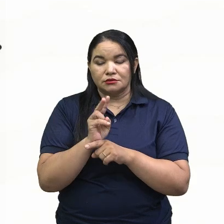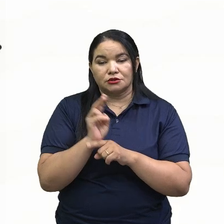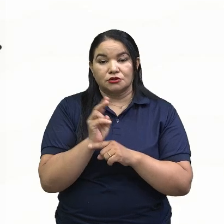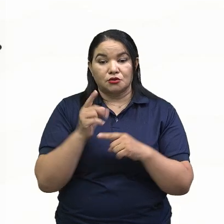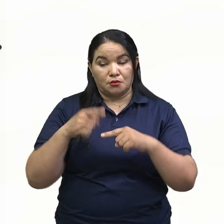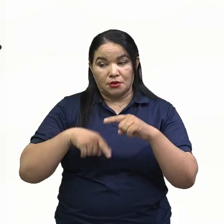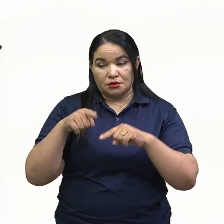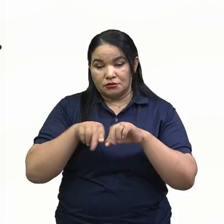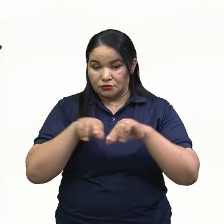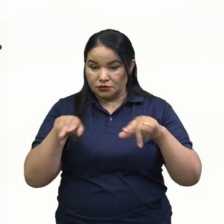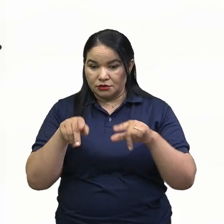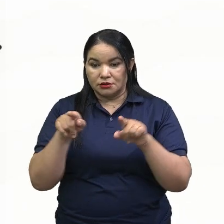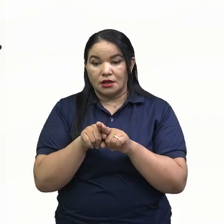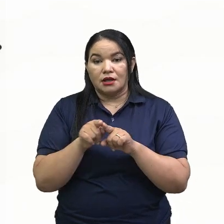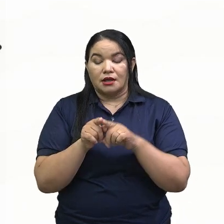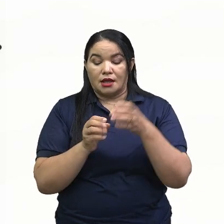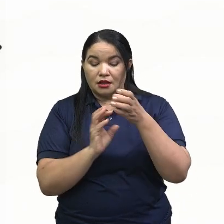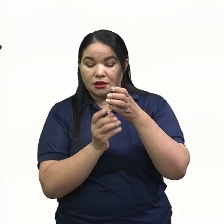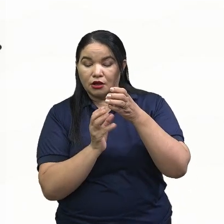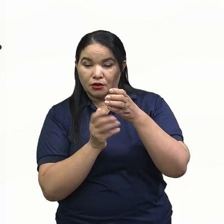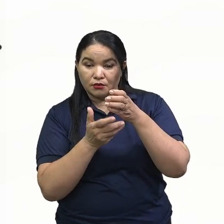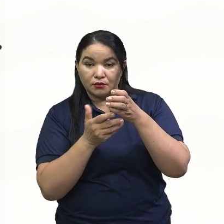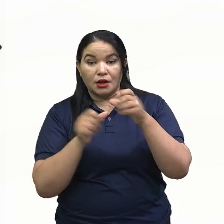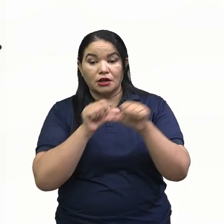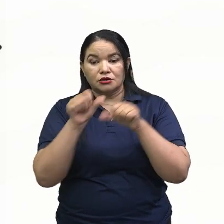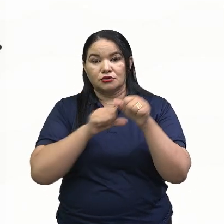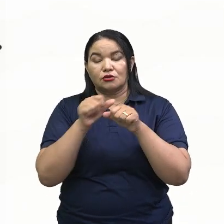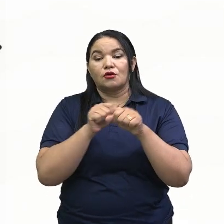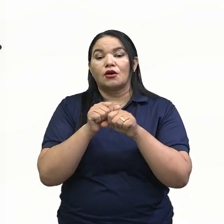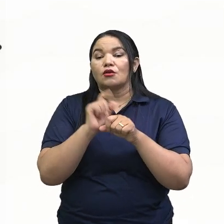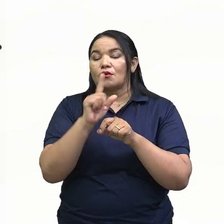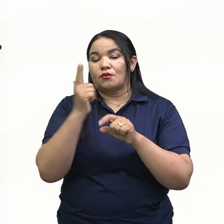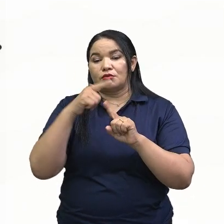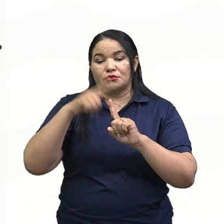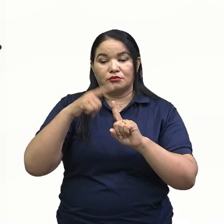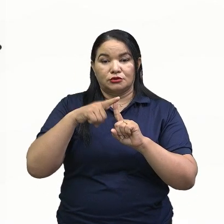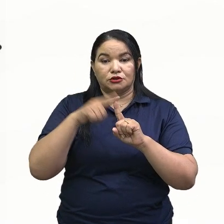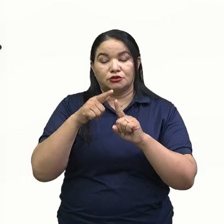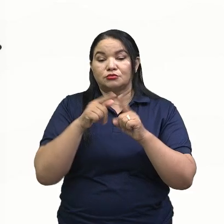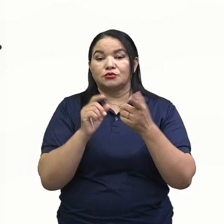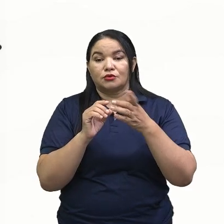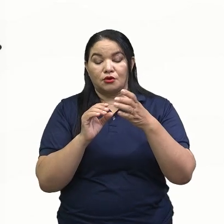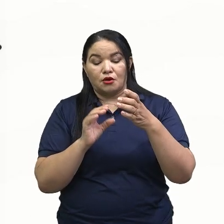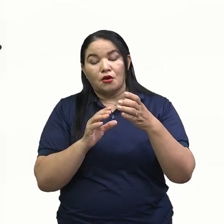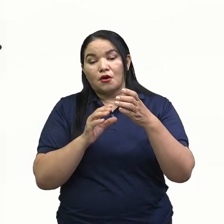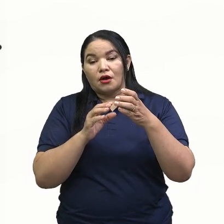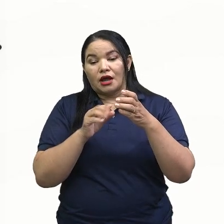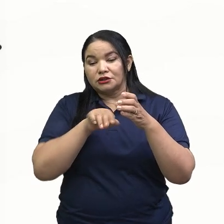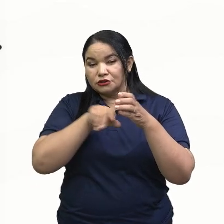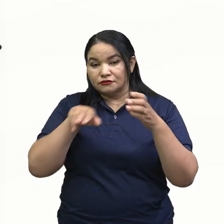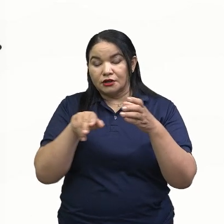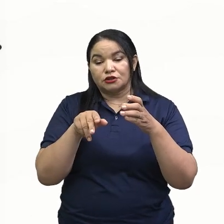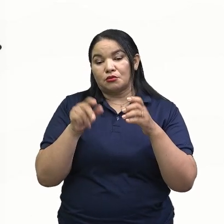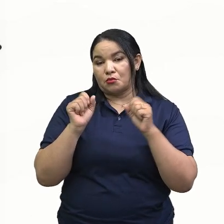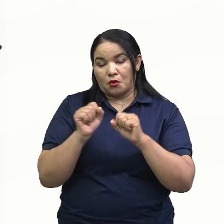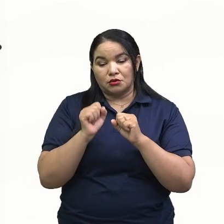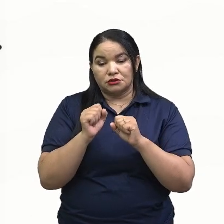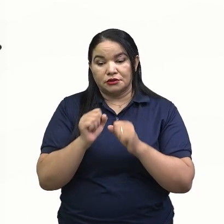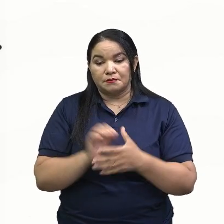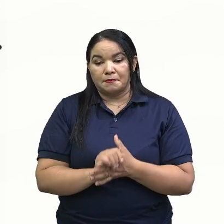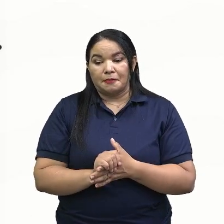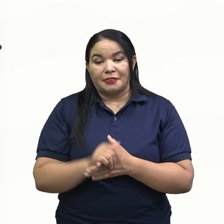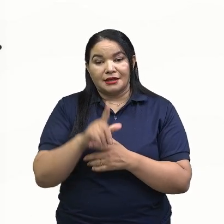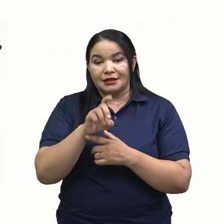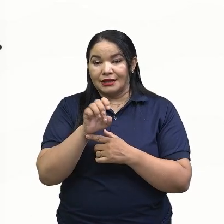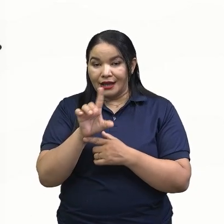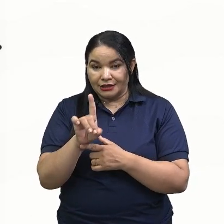naturais, essas lâmpadas estão sendo trocadas por outros tipos de lâmpadas muito mais econômicas, como as fluorescentes compactas